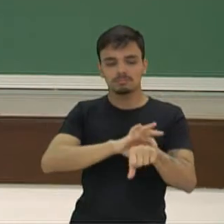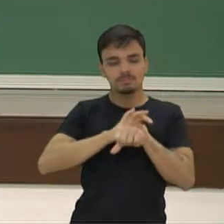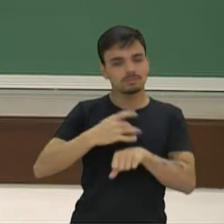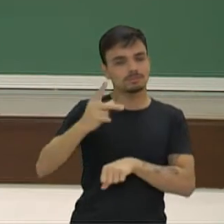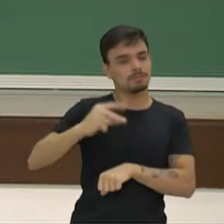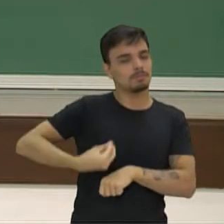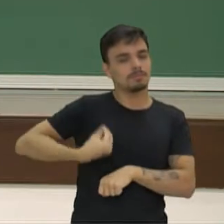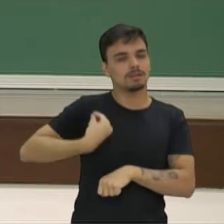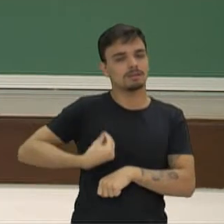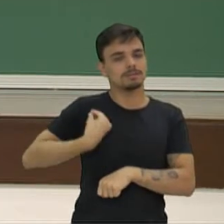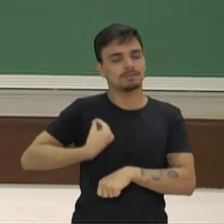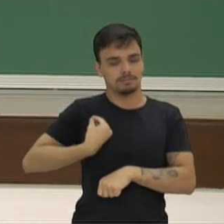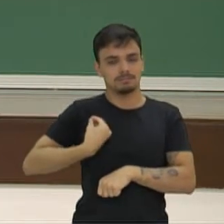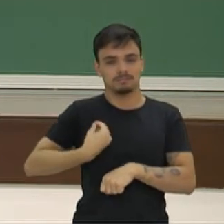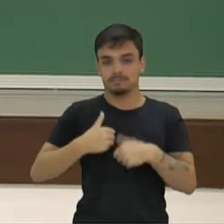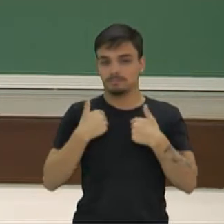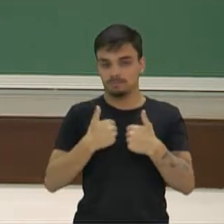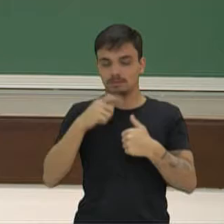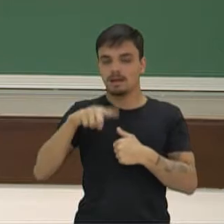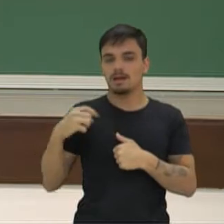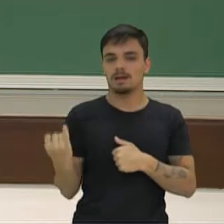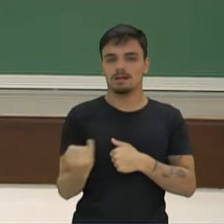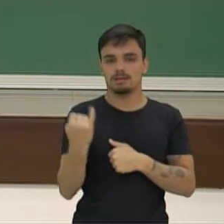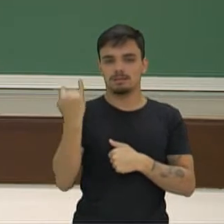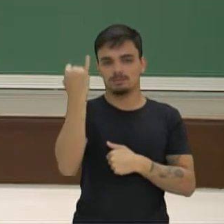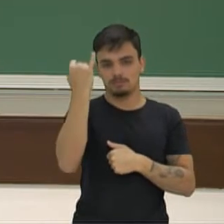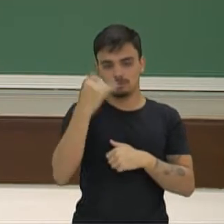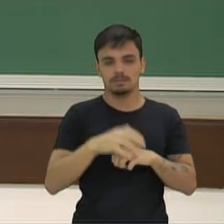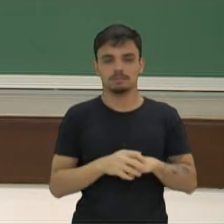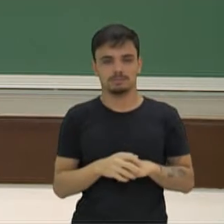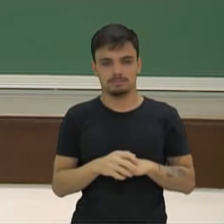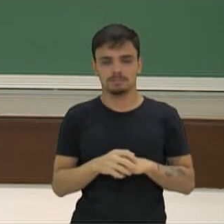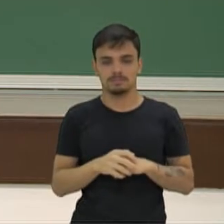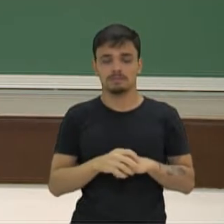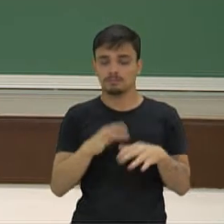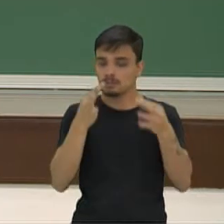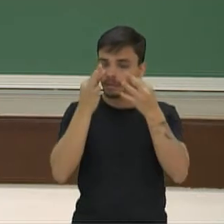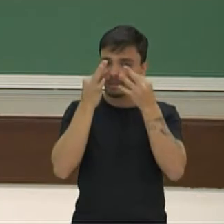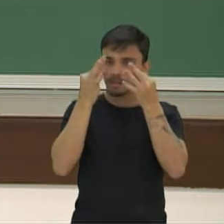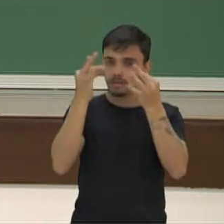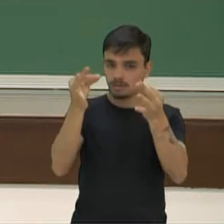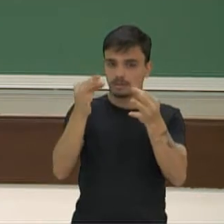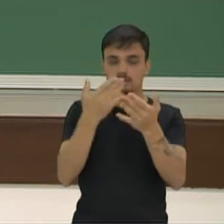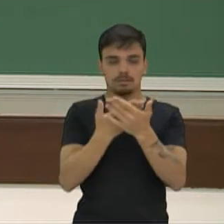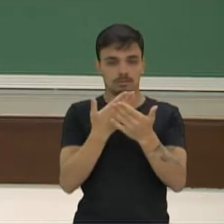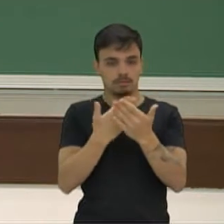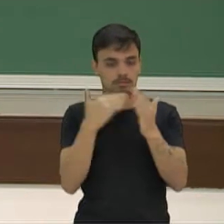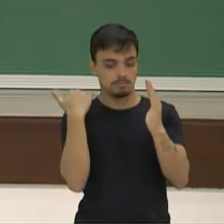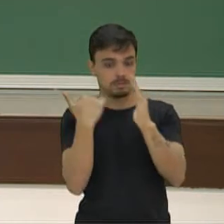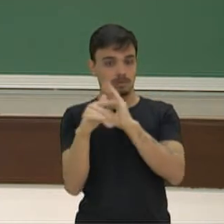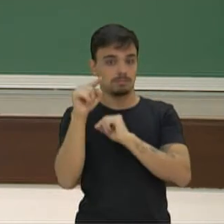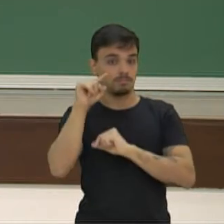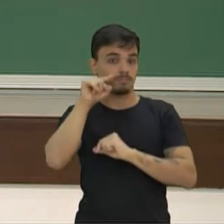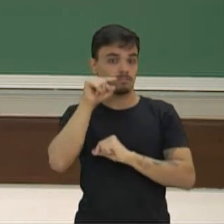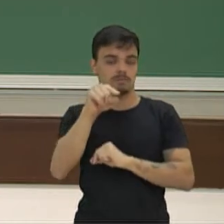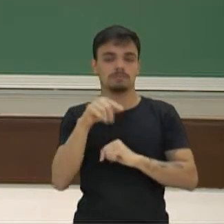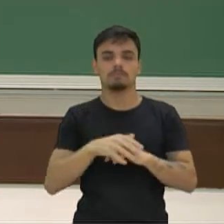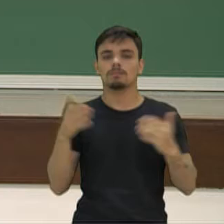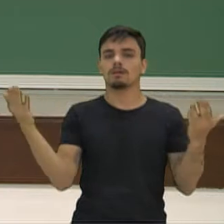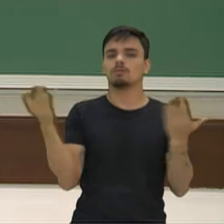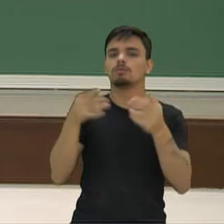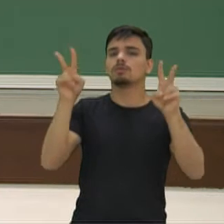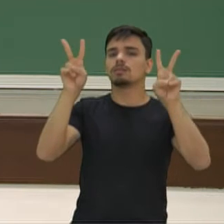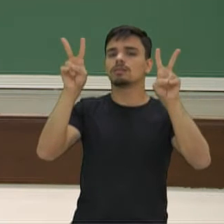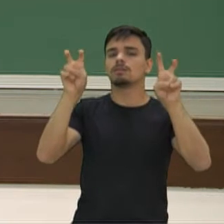né? Participe sempre, isso é importante. Fique atento às aulas que são enviadas para vocês. E nosso tema